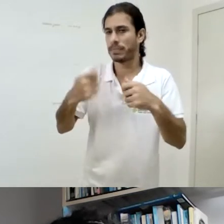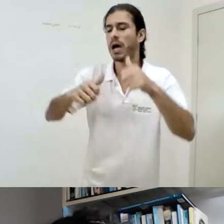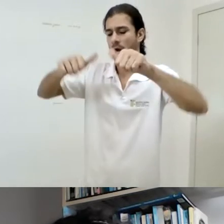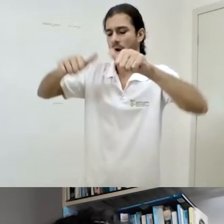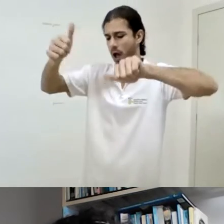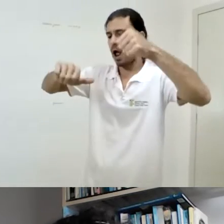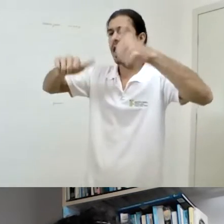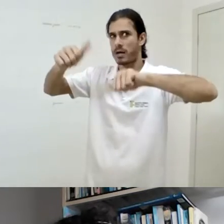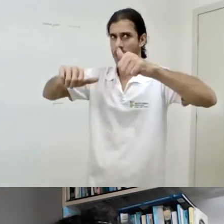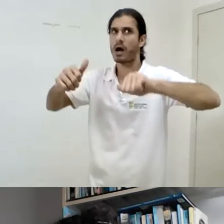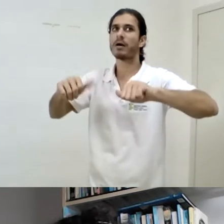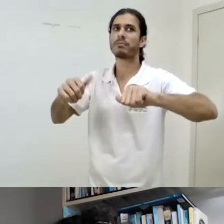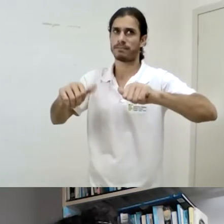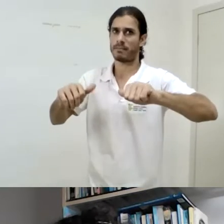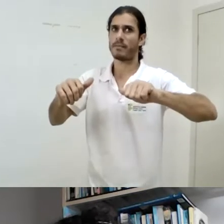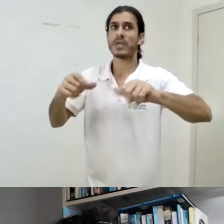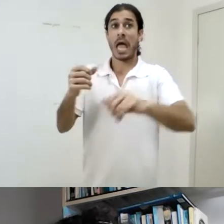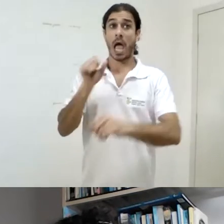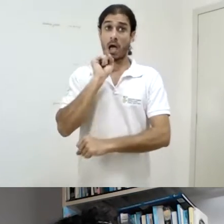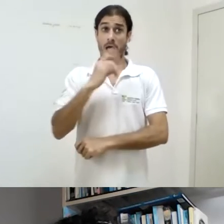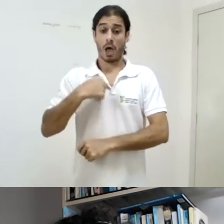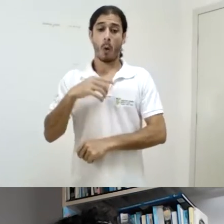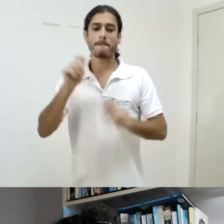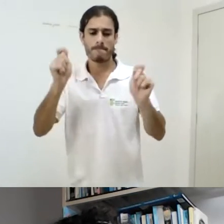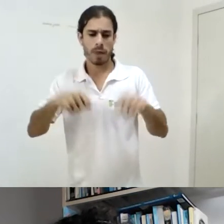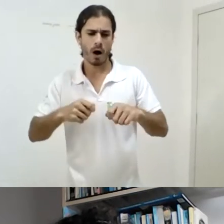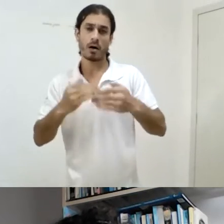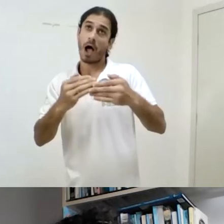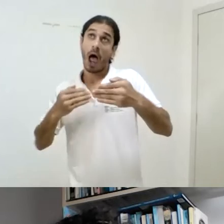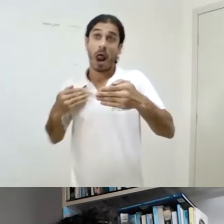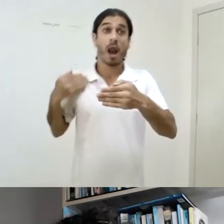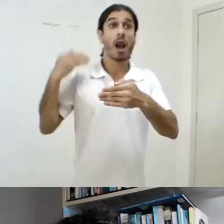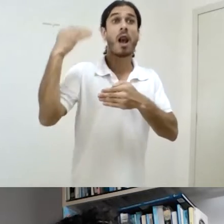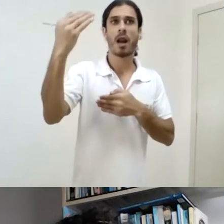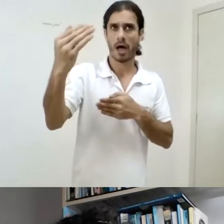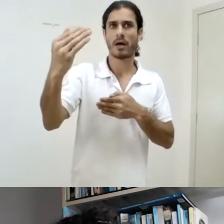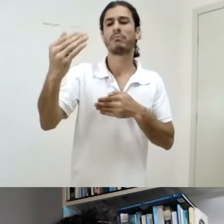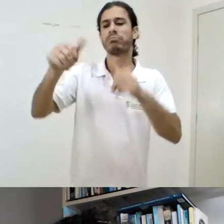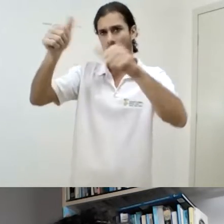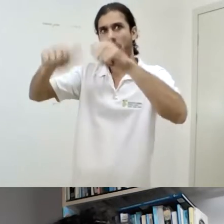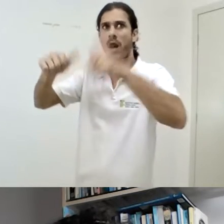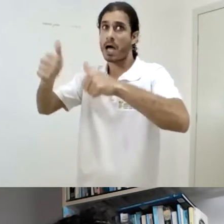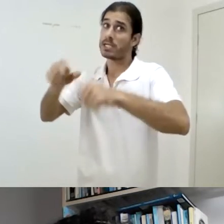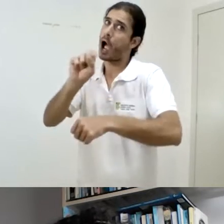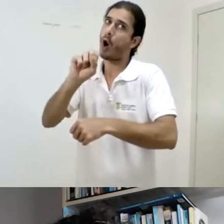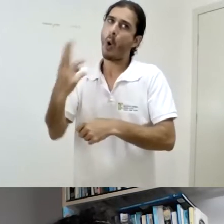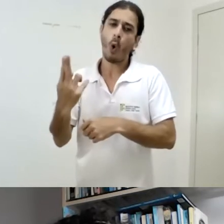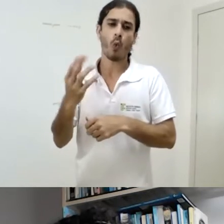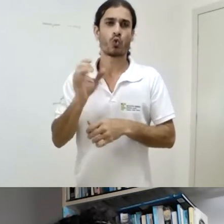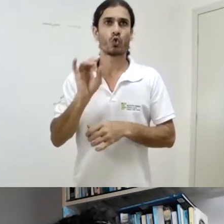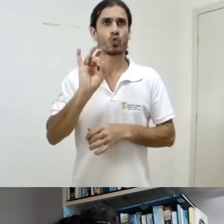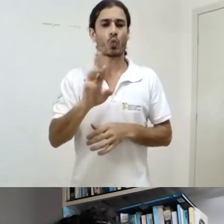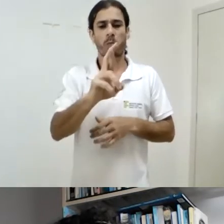colocou, aí sim eu vou dizer que é uma pesquisa quantia qualitativa. E mesmo se eu uso estatística,